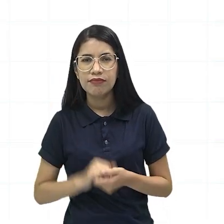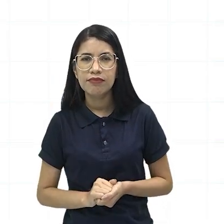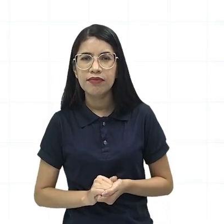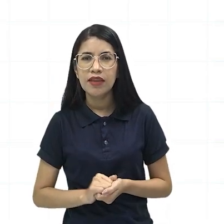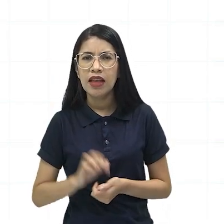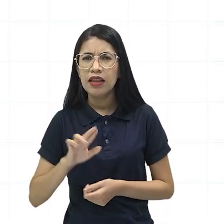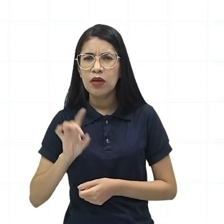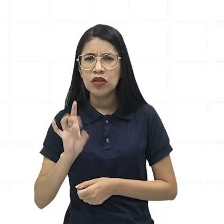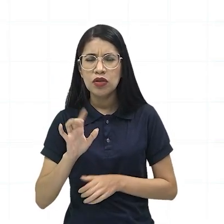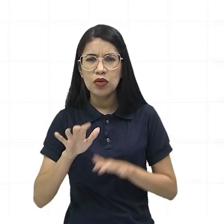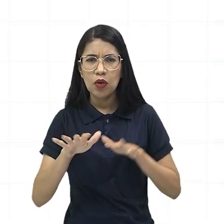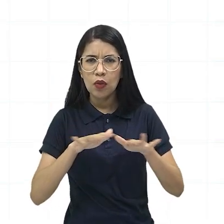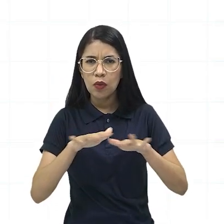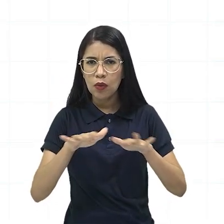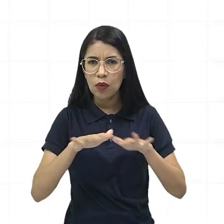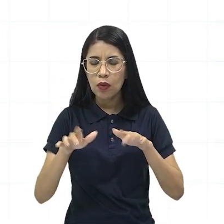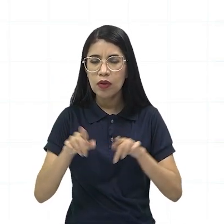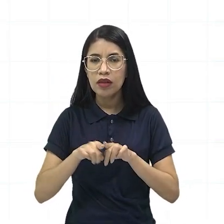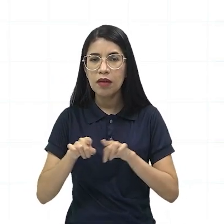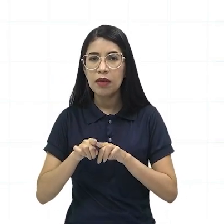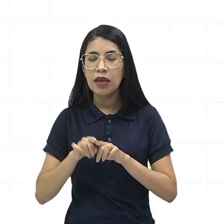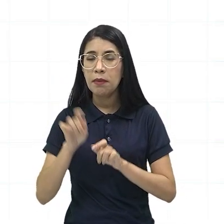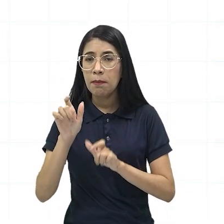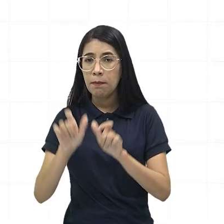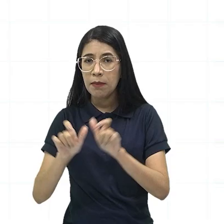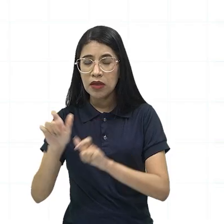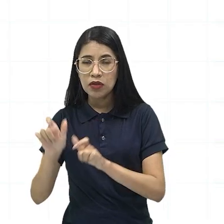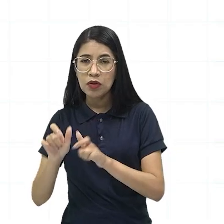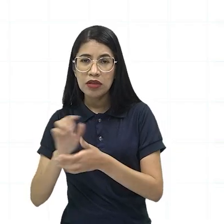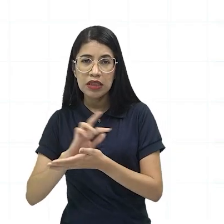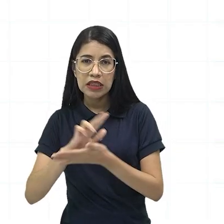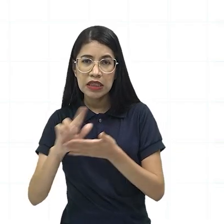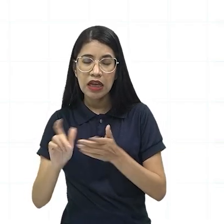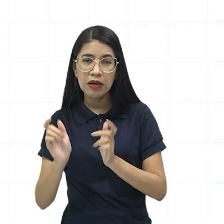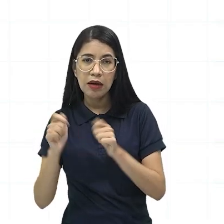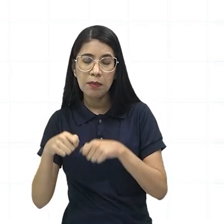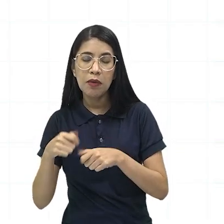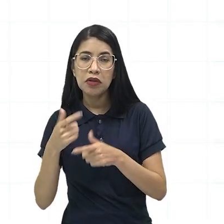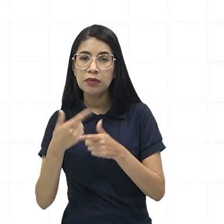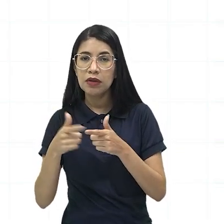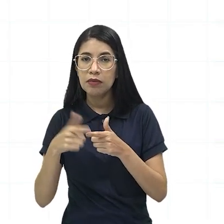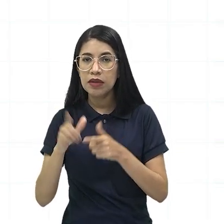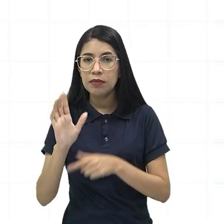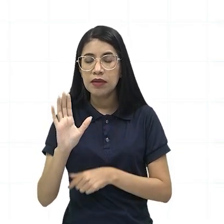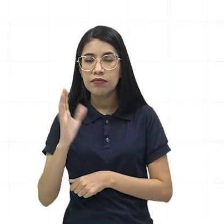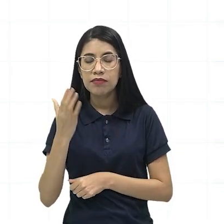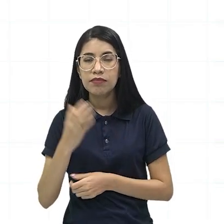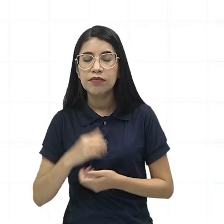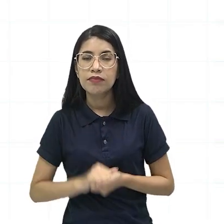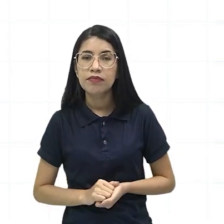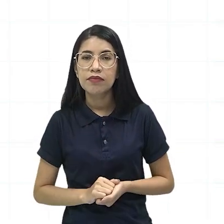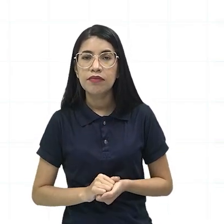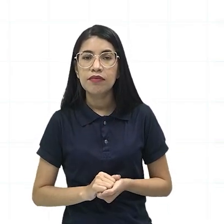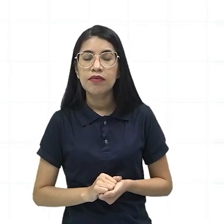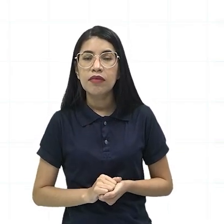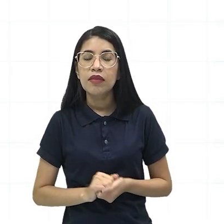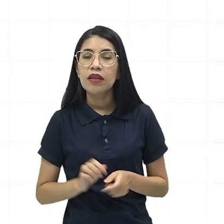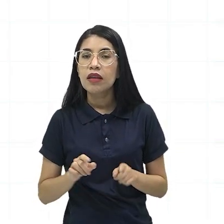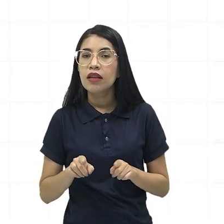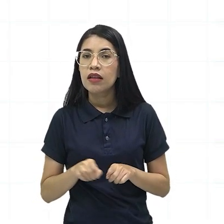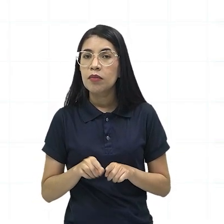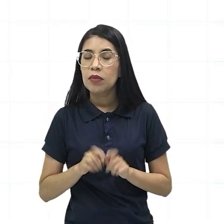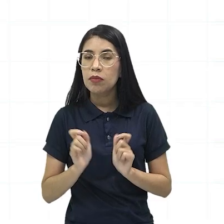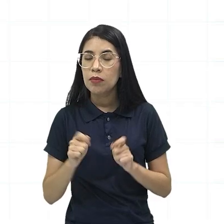haver terremotos, né? Diabos loucos no fundo do chão. Olha aqui a literatura, o poético agindo. E que eles